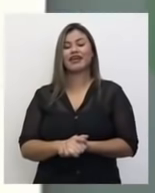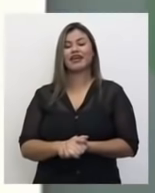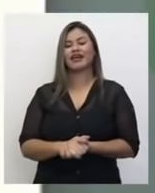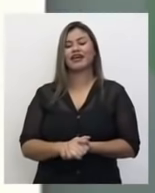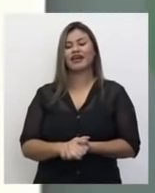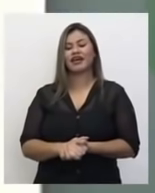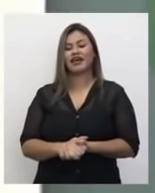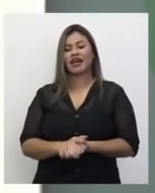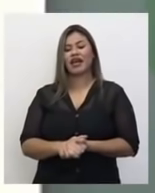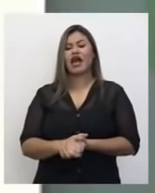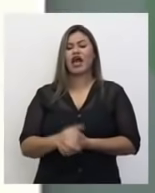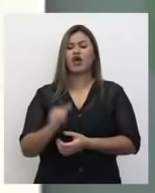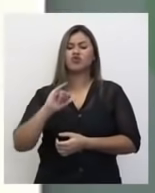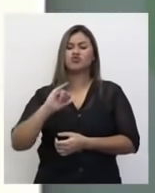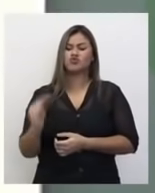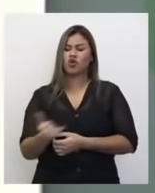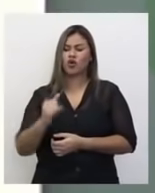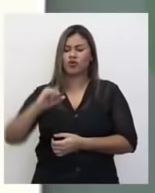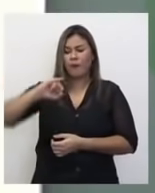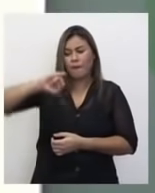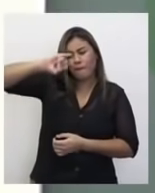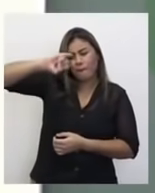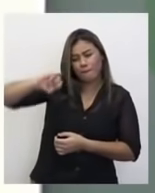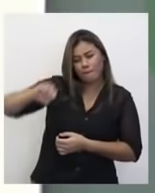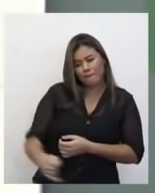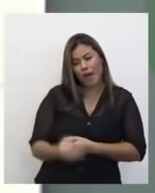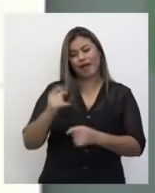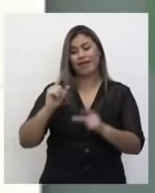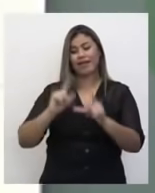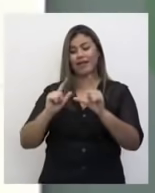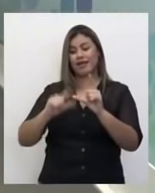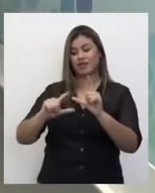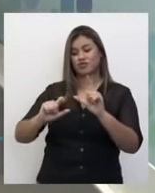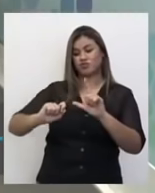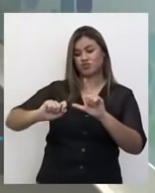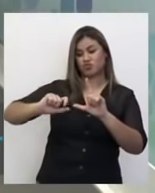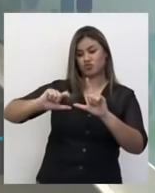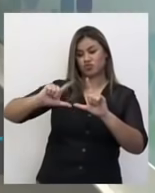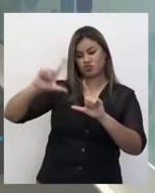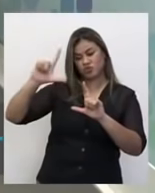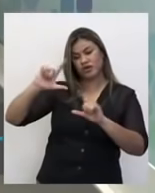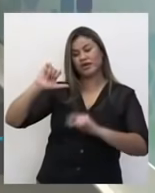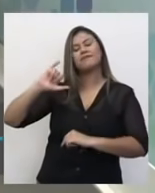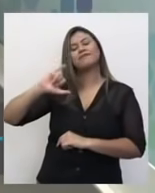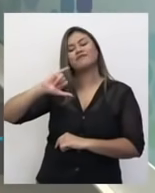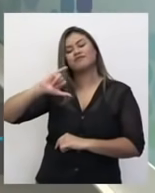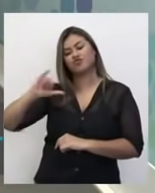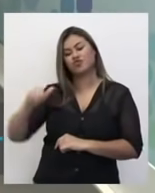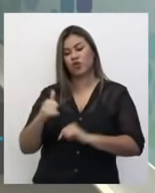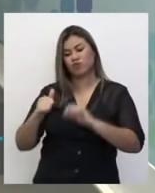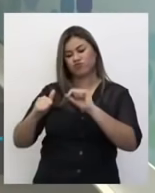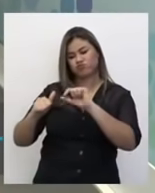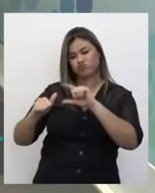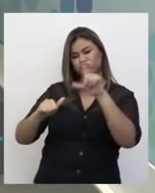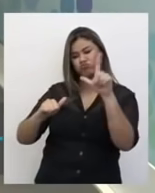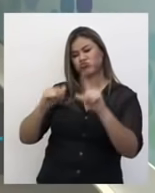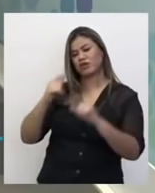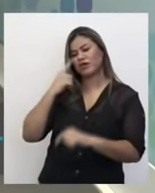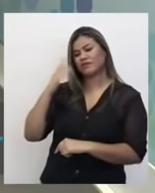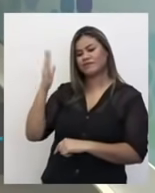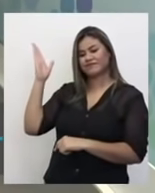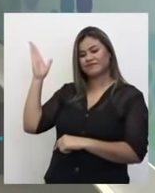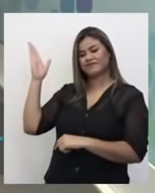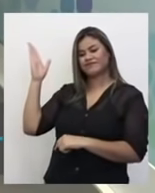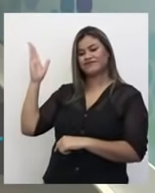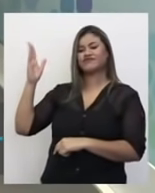J maiúsculo, Ju. Grandão. Grandão. Então, ó, a gente tem aqui um J maiúsculo de